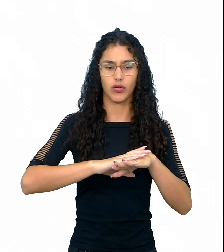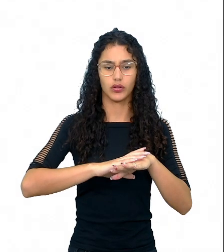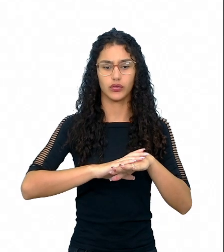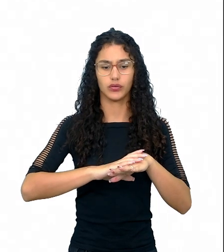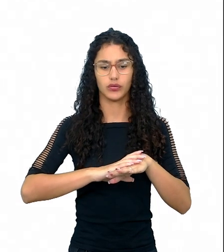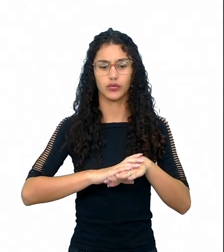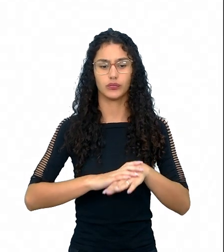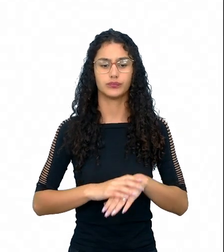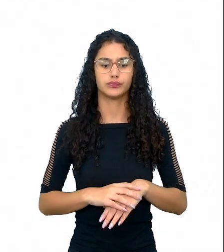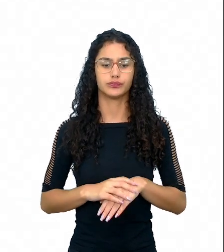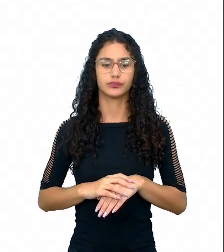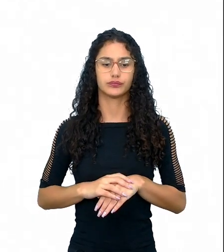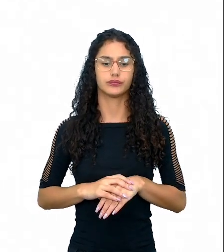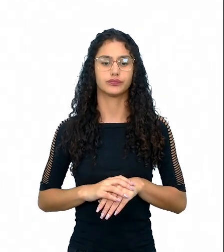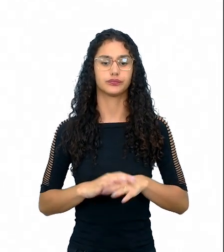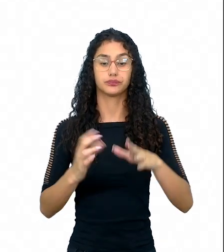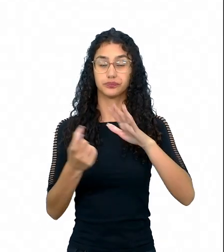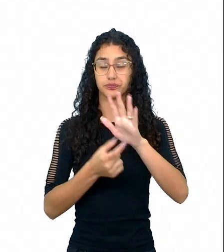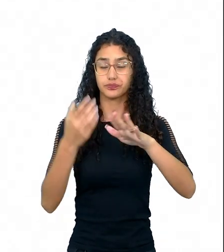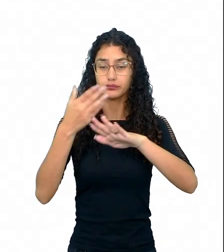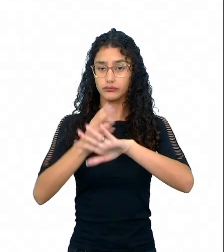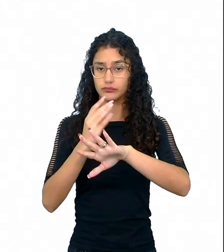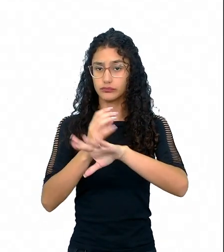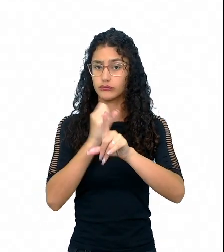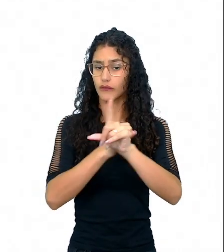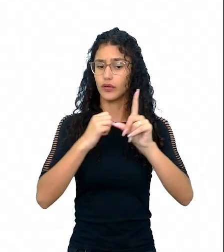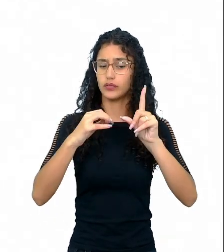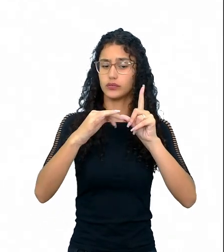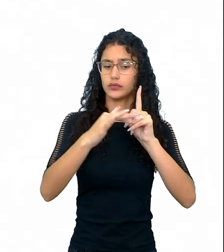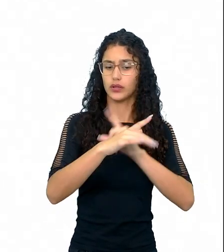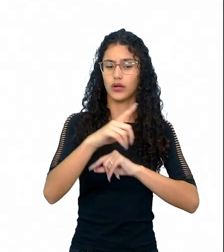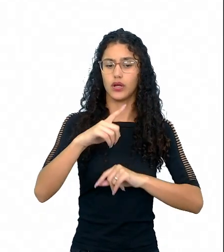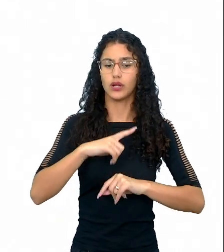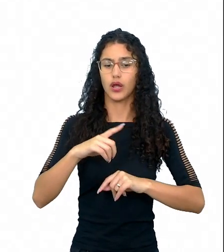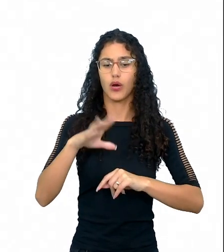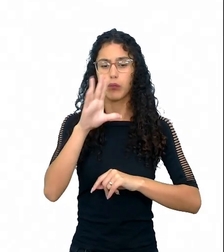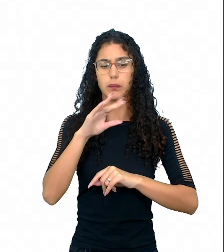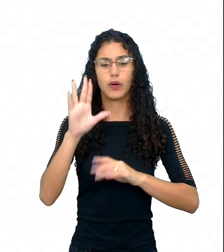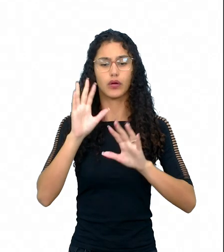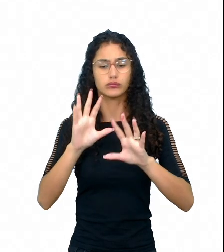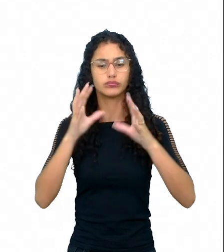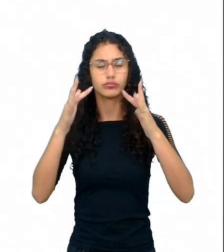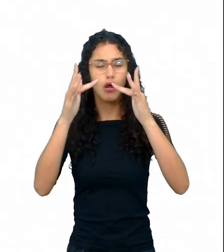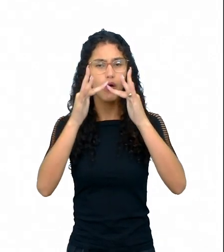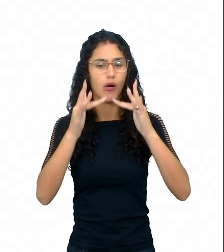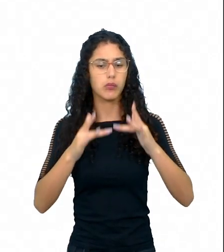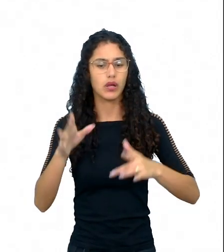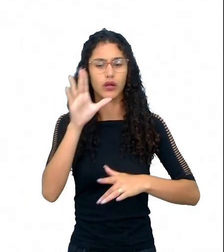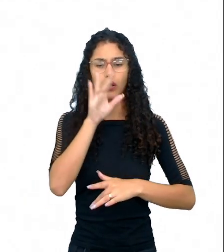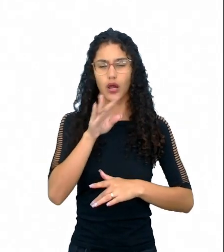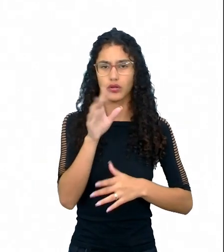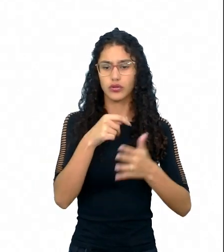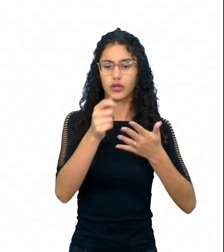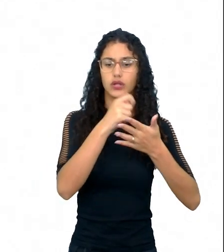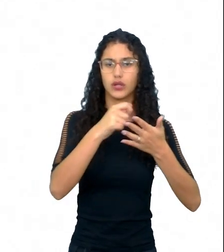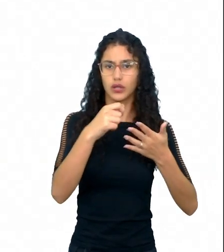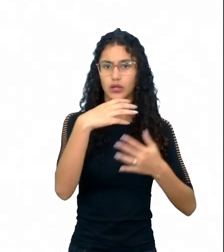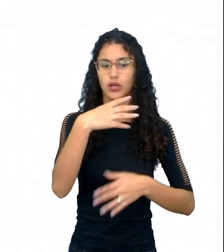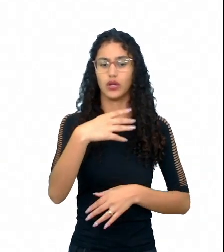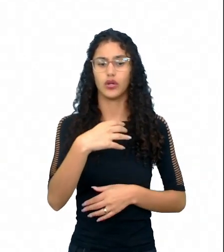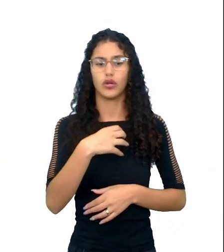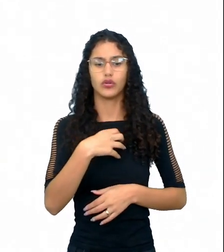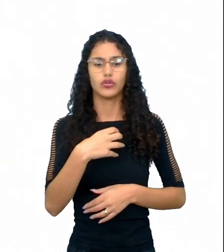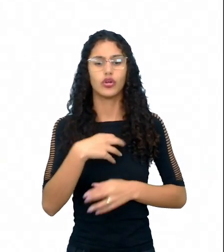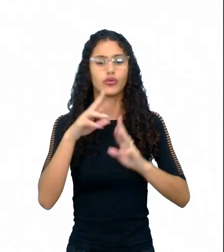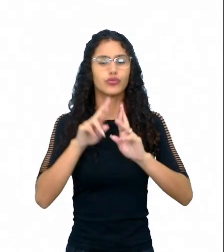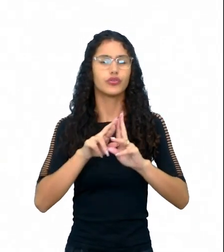Roxane Rojo, letramentos são práticas sociais plurais e situadas que combinam oralidade e escrita